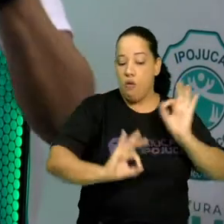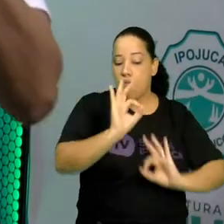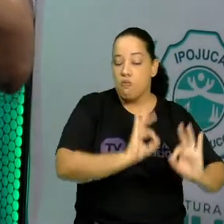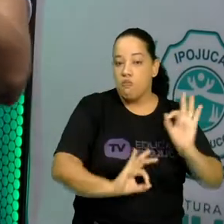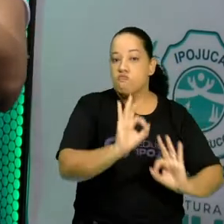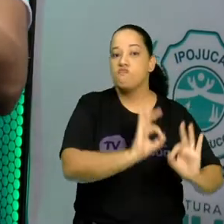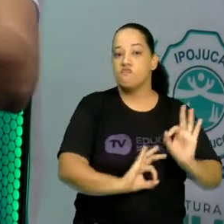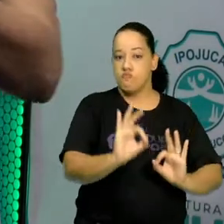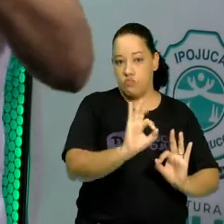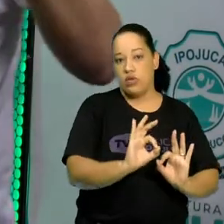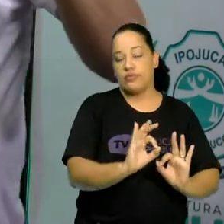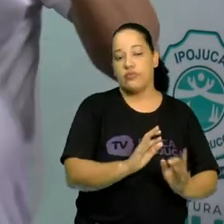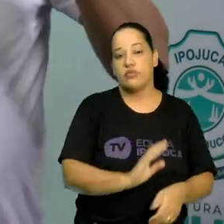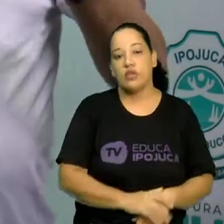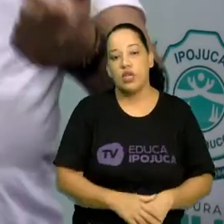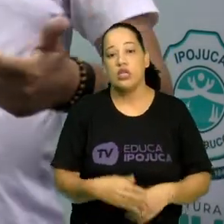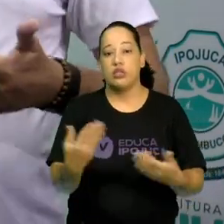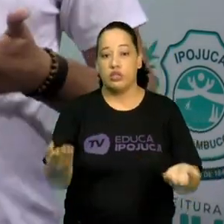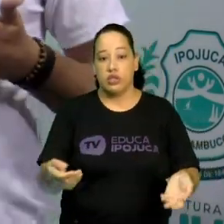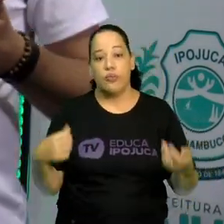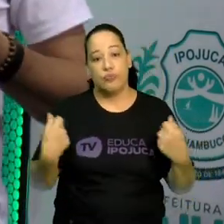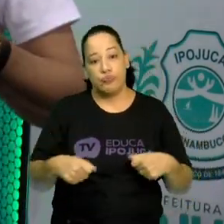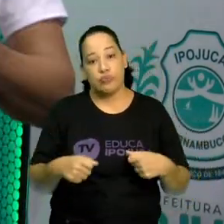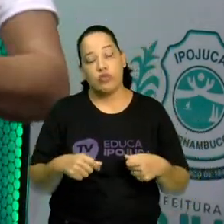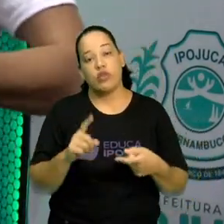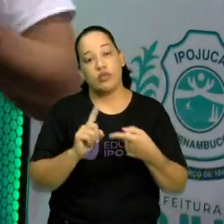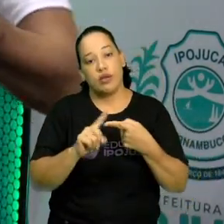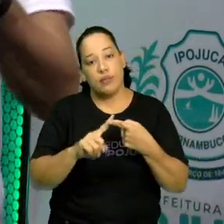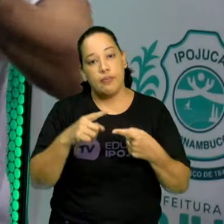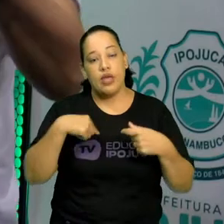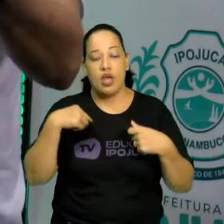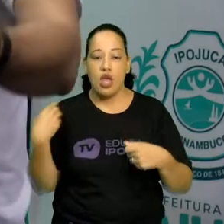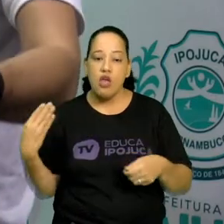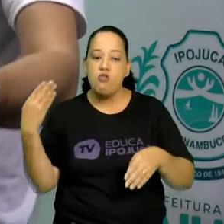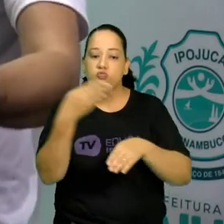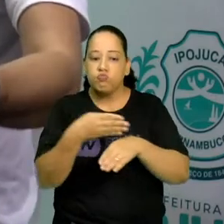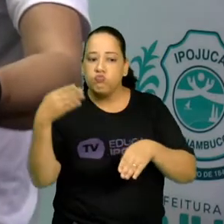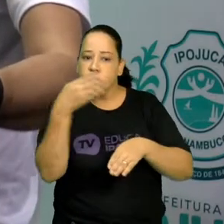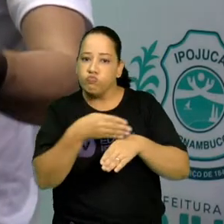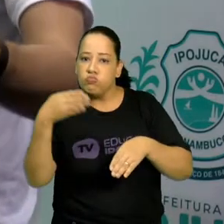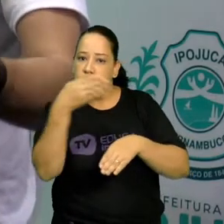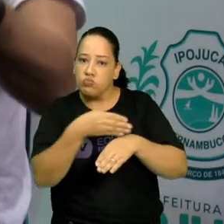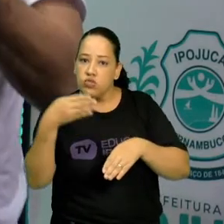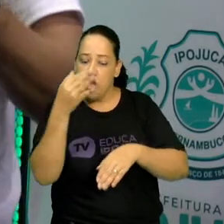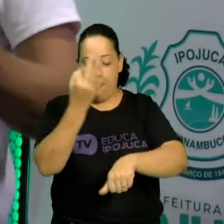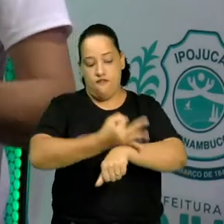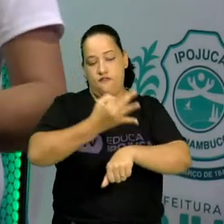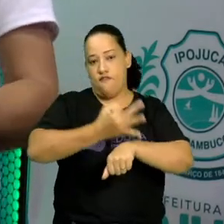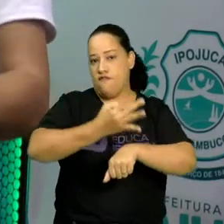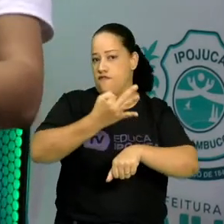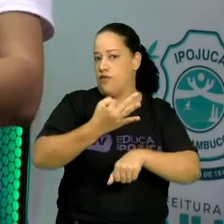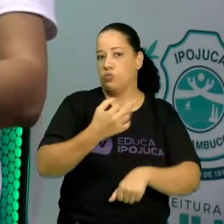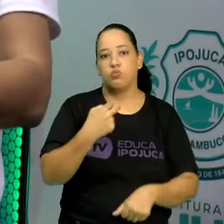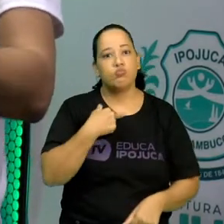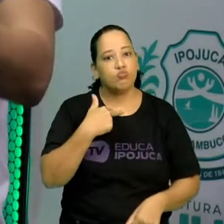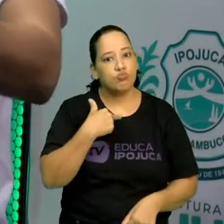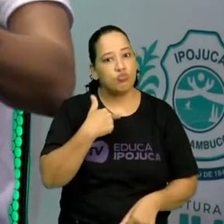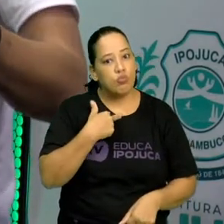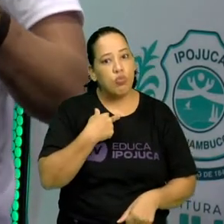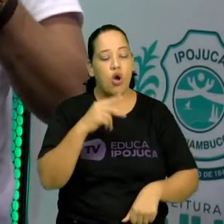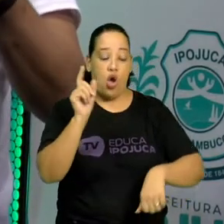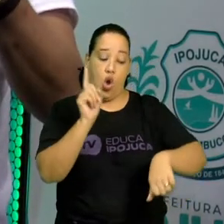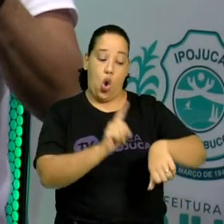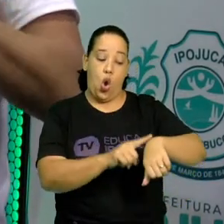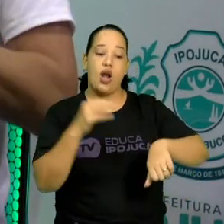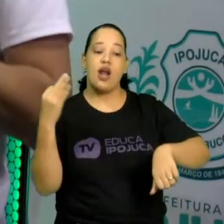Ok? Assiduidade. Ser assíduo é você não faltar. Ser pontual é chegar na hora.